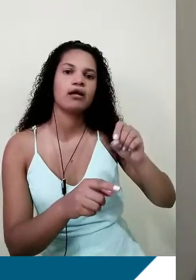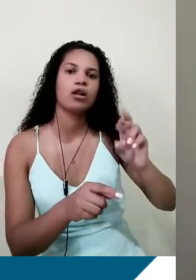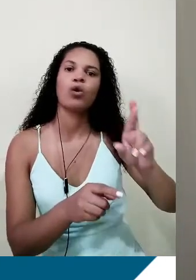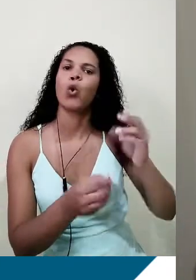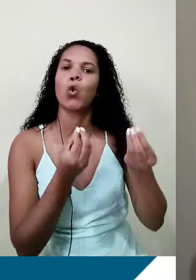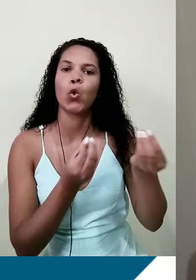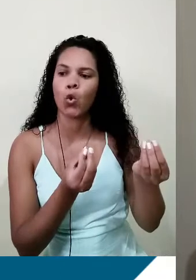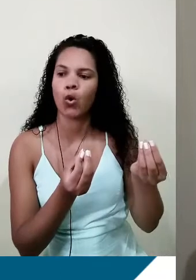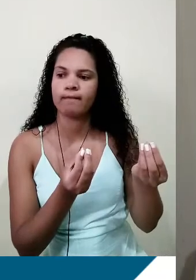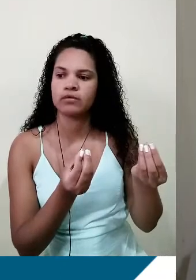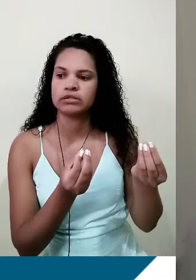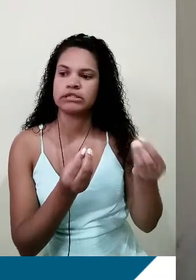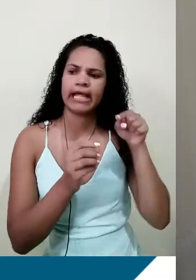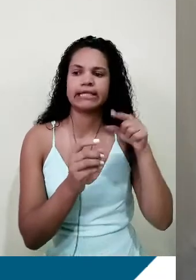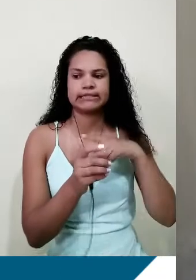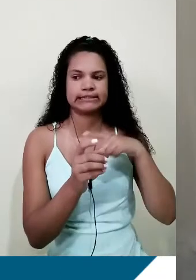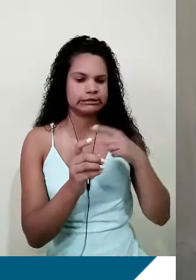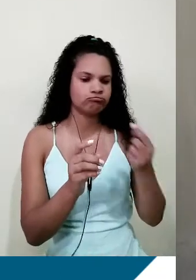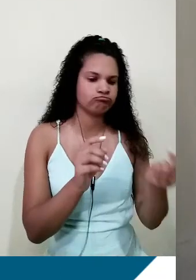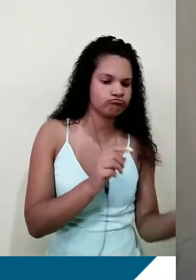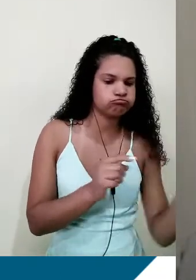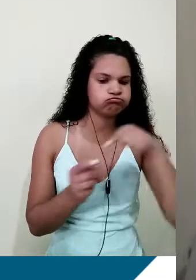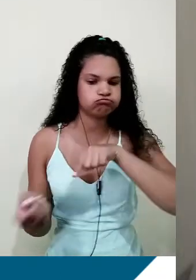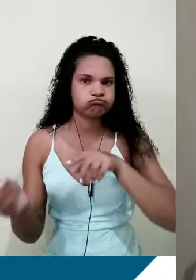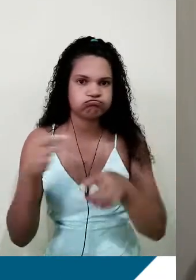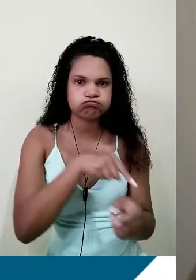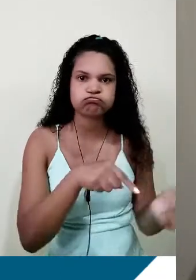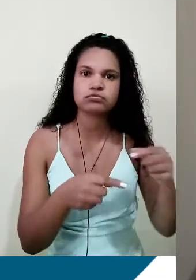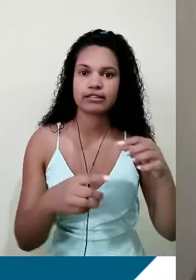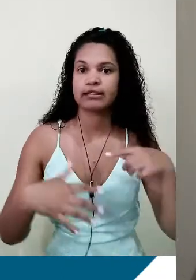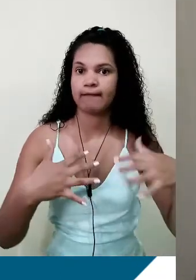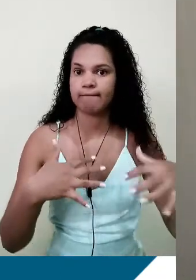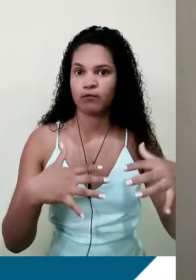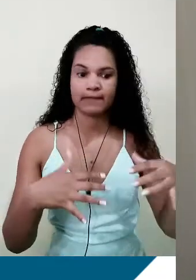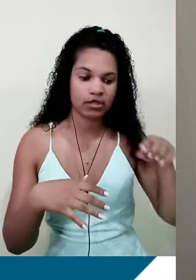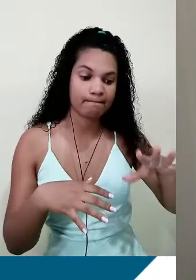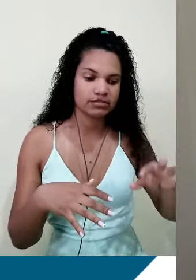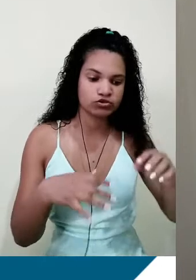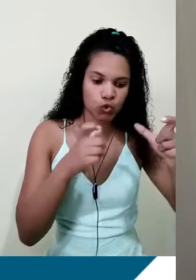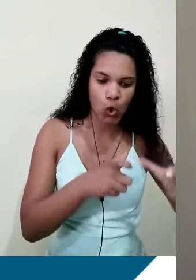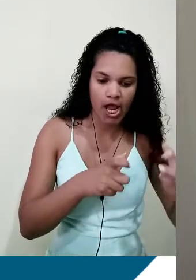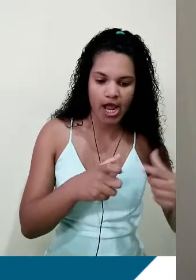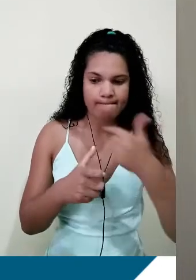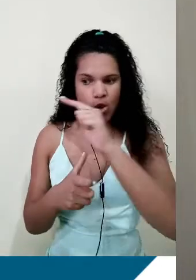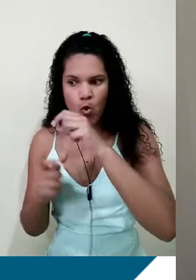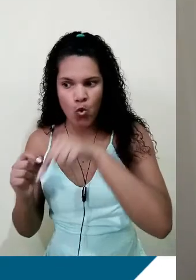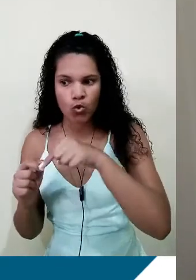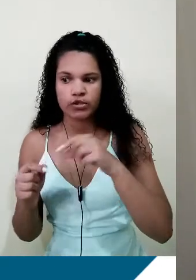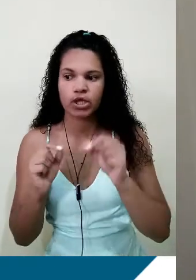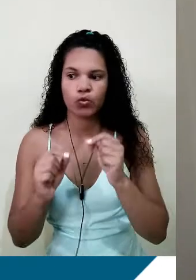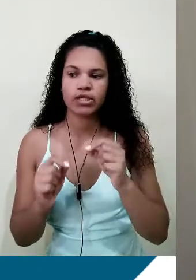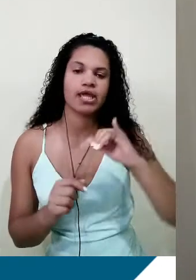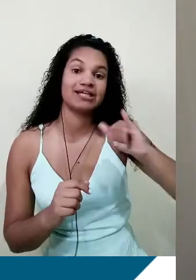em trânsito de um corpo para o outro. Nós podemos medir com Joule, que é a unidade de medida que já foi apresentada